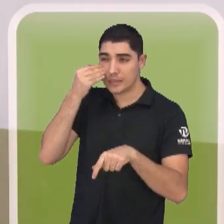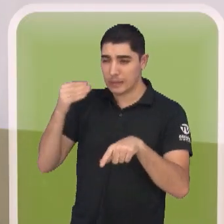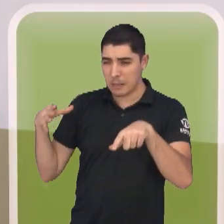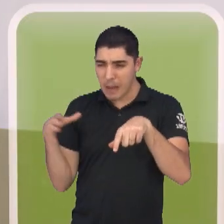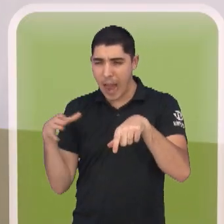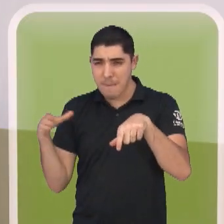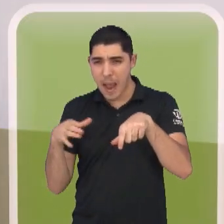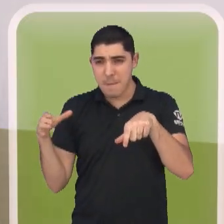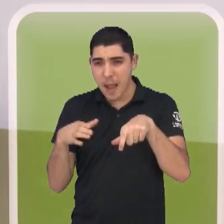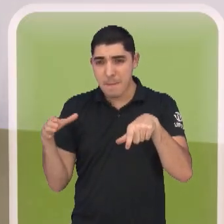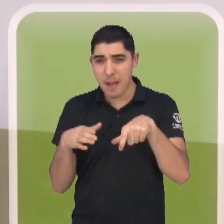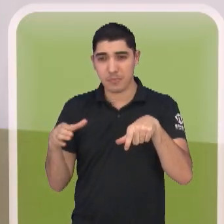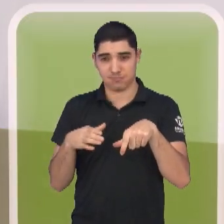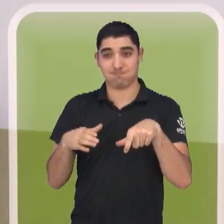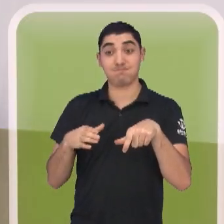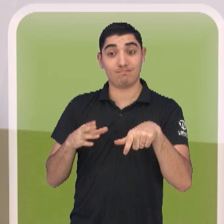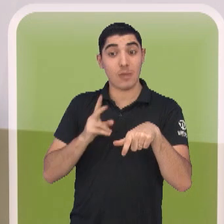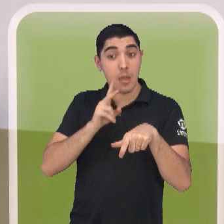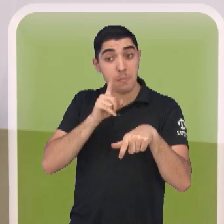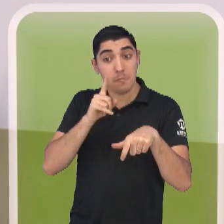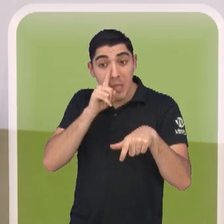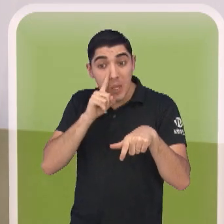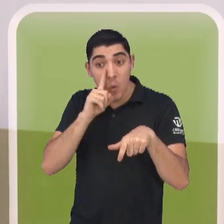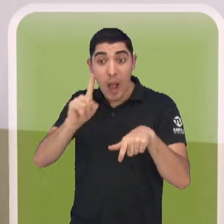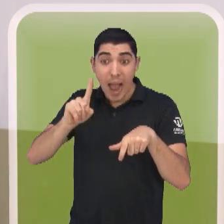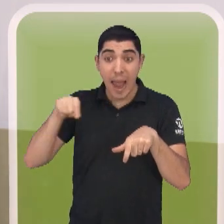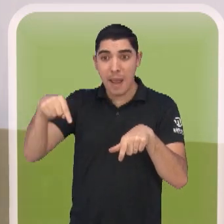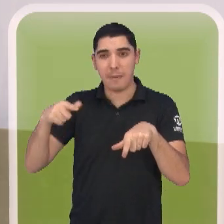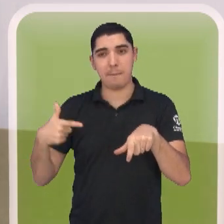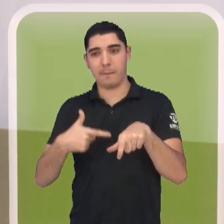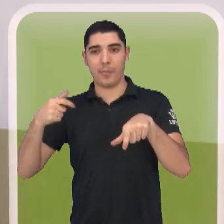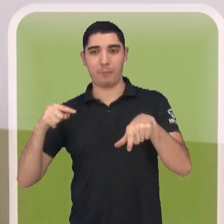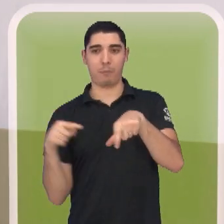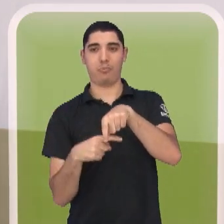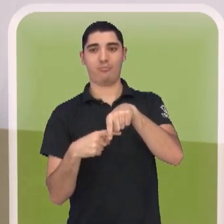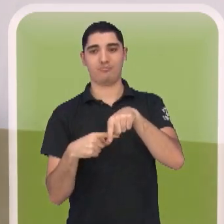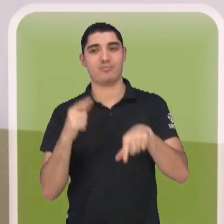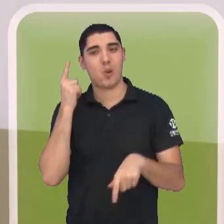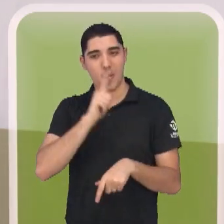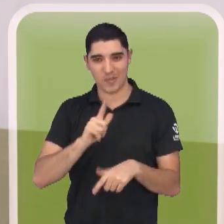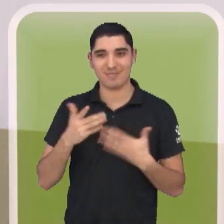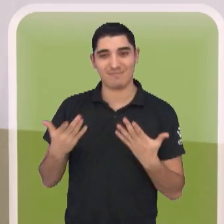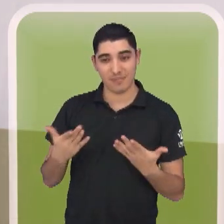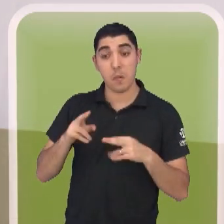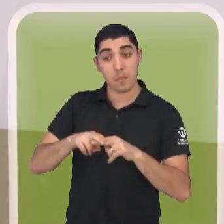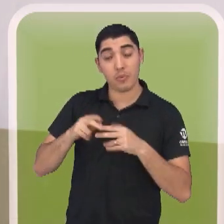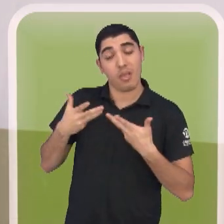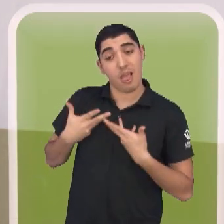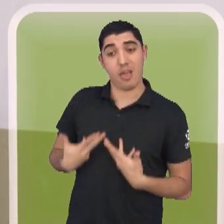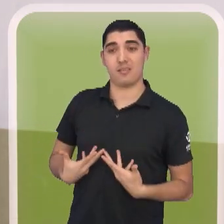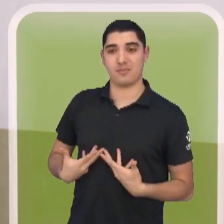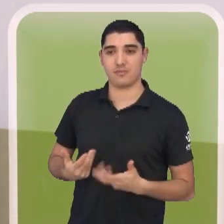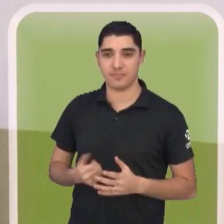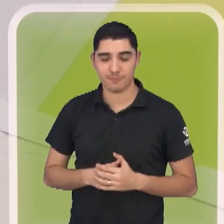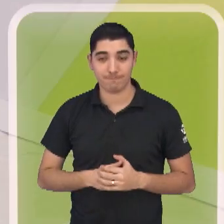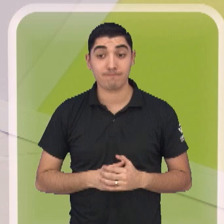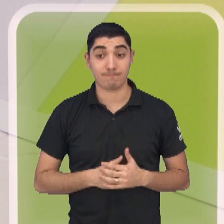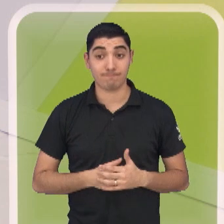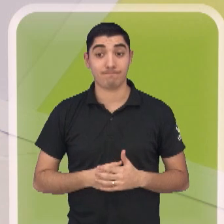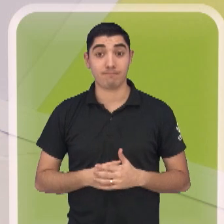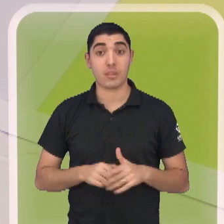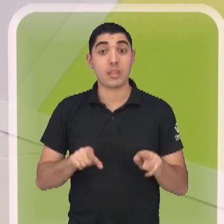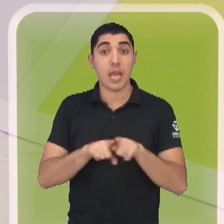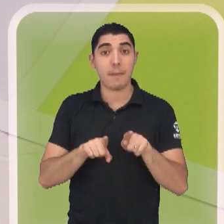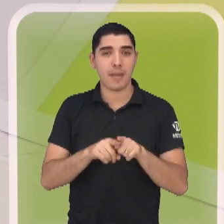atacando atacando no final do jogo acaba que uma hora acontece disso dessa brecha abrir muito por causa do teu cansaço e não é à toa ou Dracena